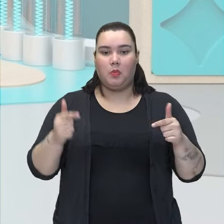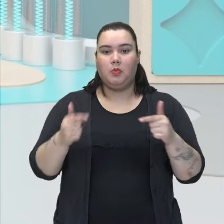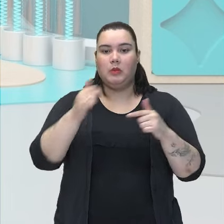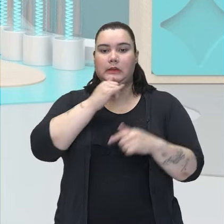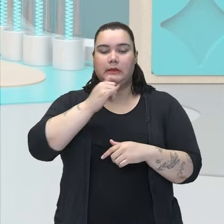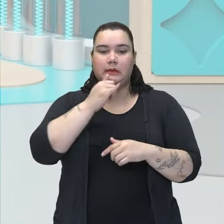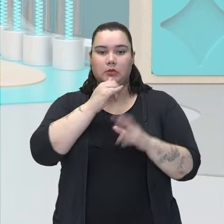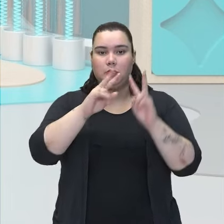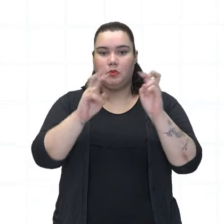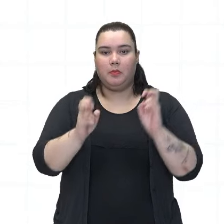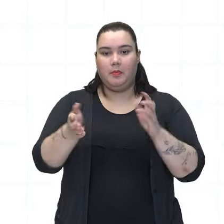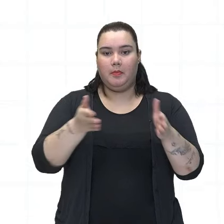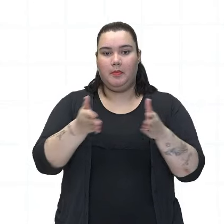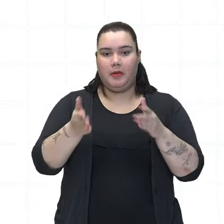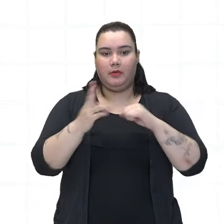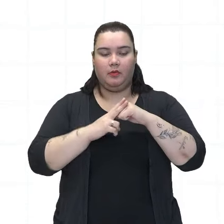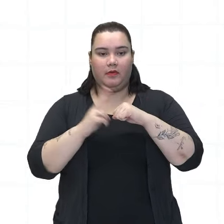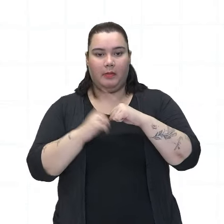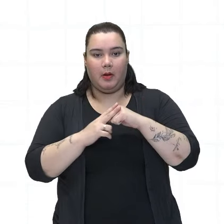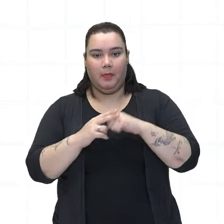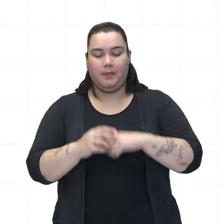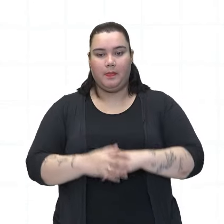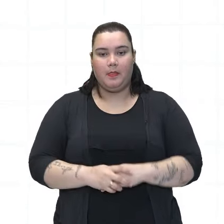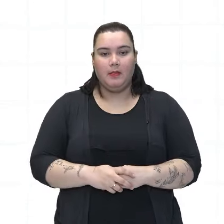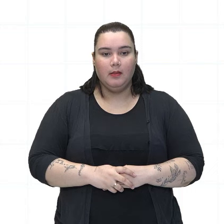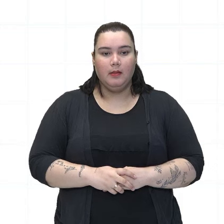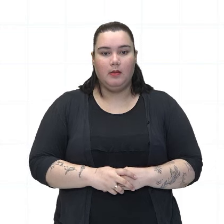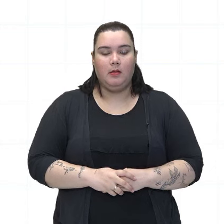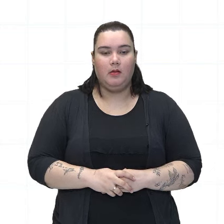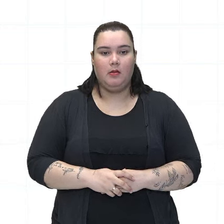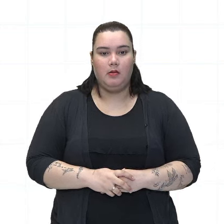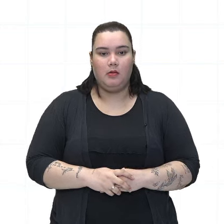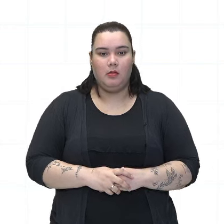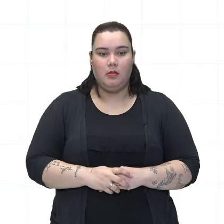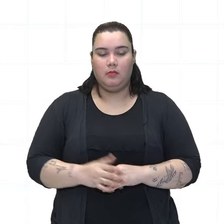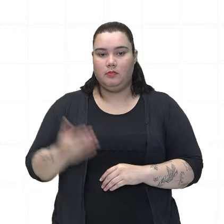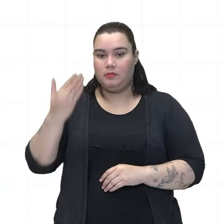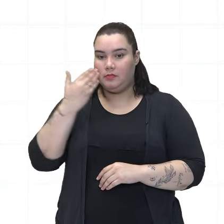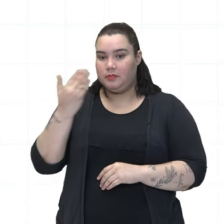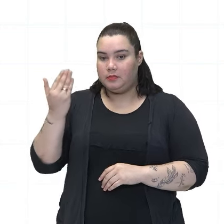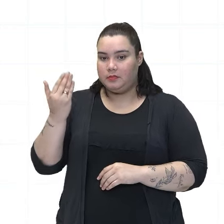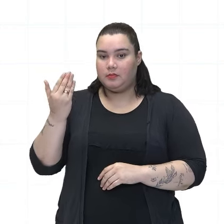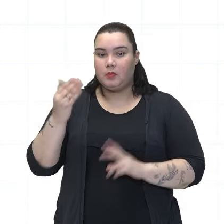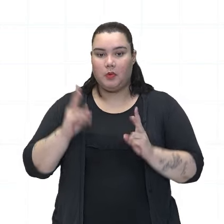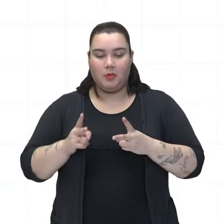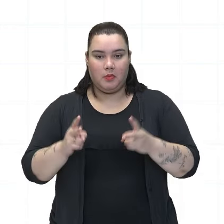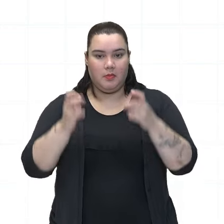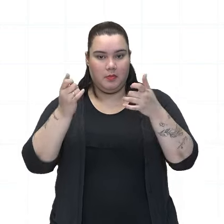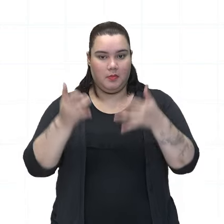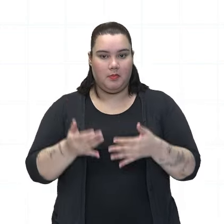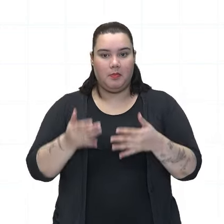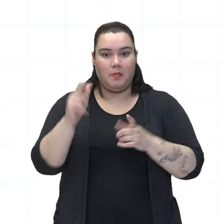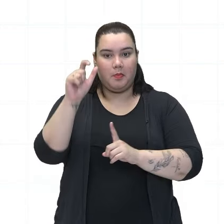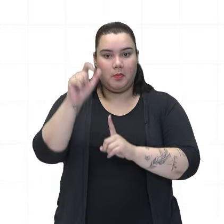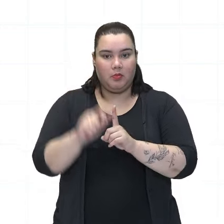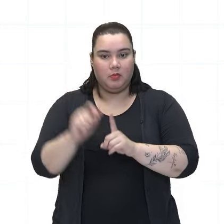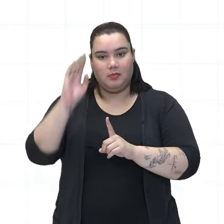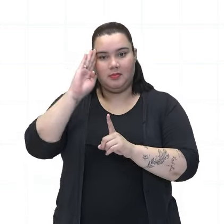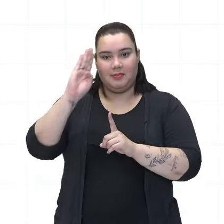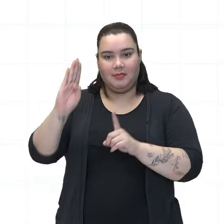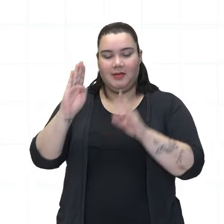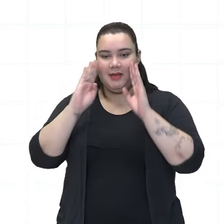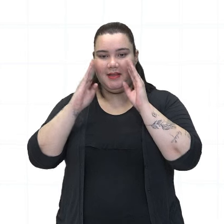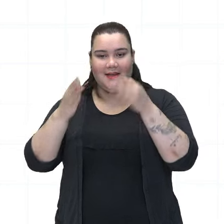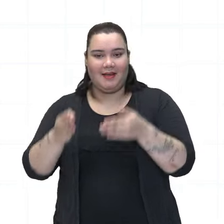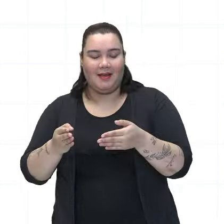tempo verbal. Acompanhe. Então, agora nós vamos continuar falando sobre a Potira hoje, né? A nossa personagem principal hoje da